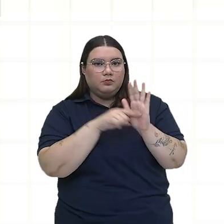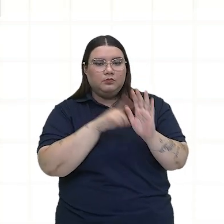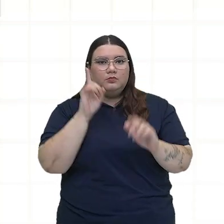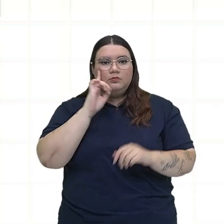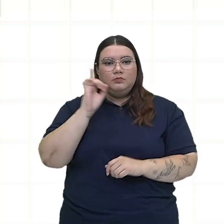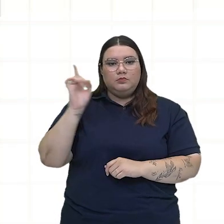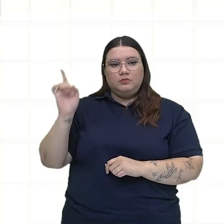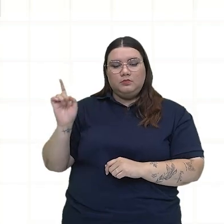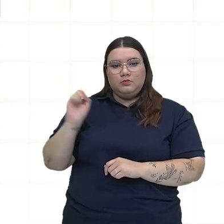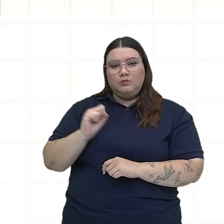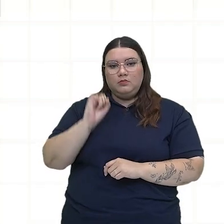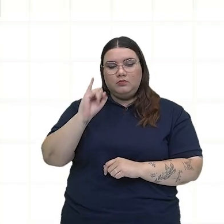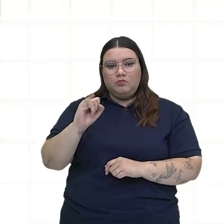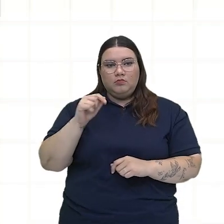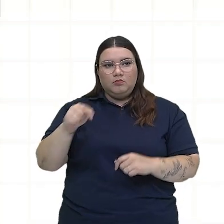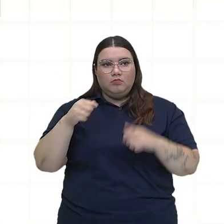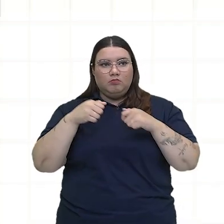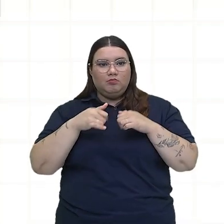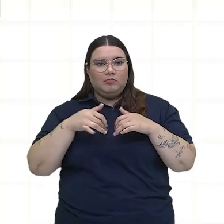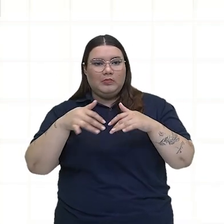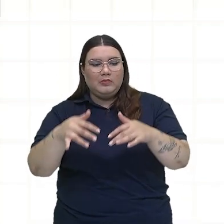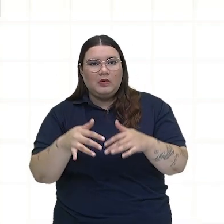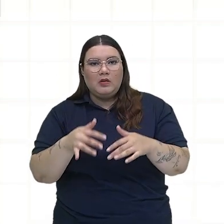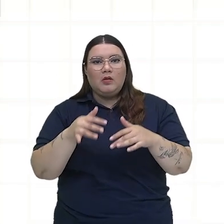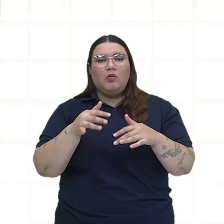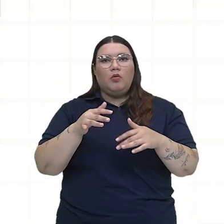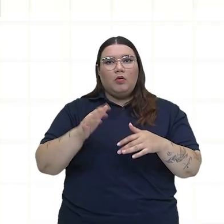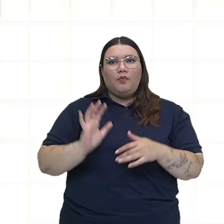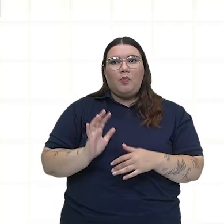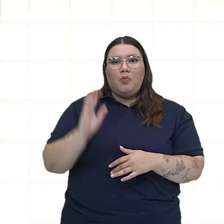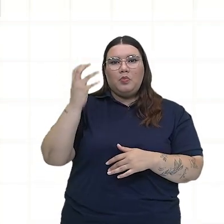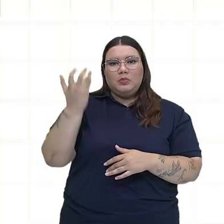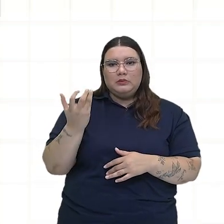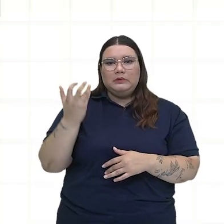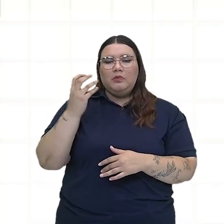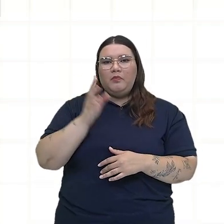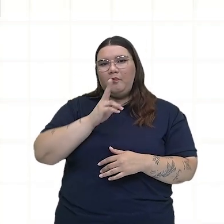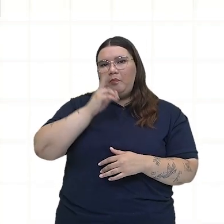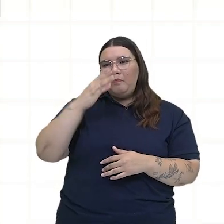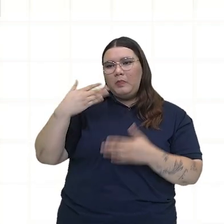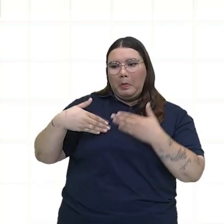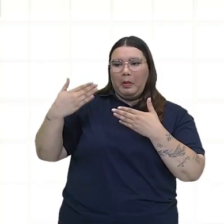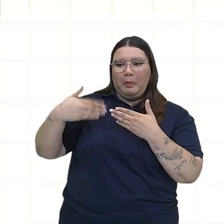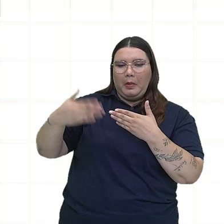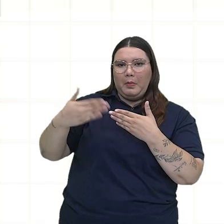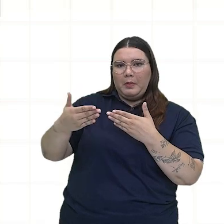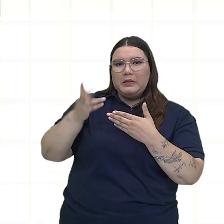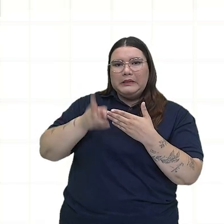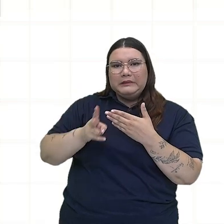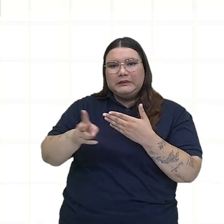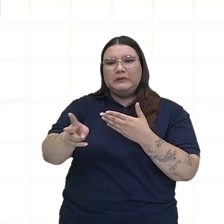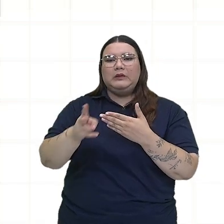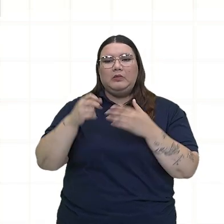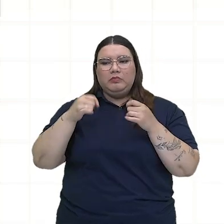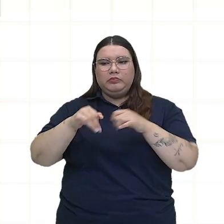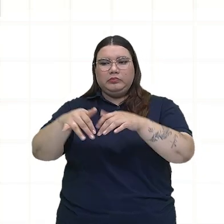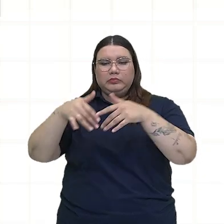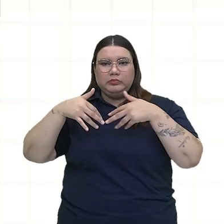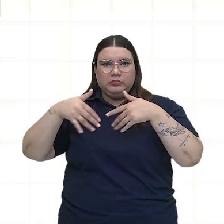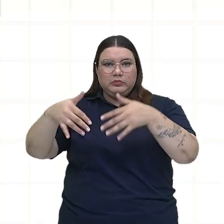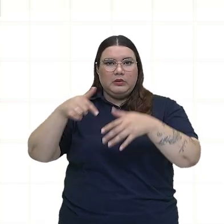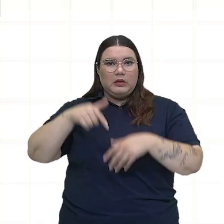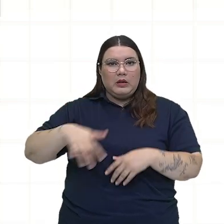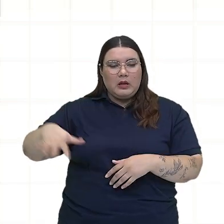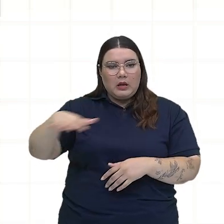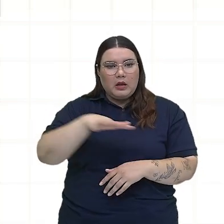impactos? Se uma irrigação for excessiva, ou seja, se ela acontecer de forma demasiada, demais, irrigar demais aquele